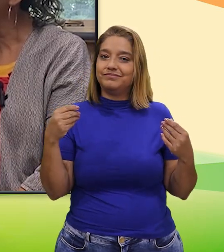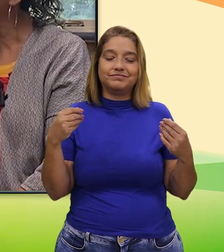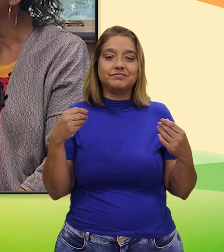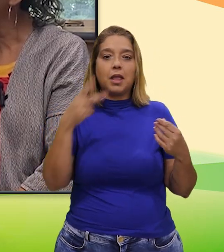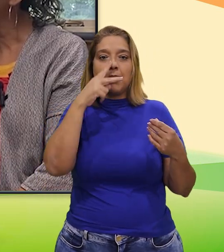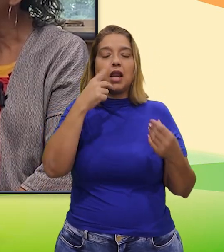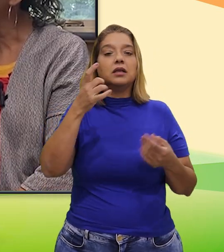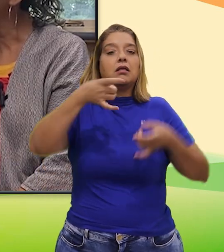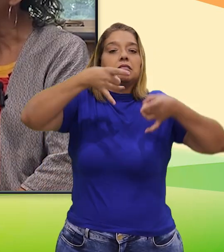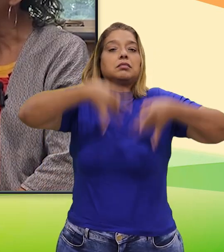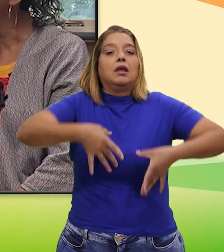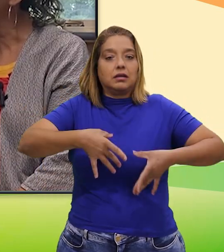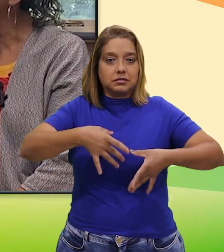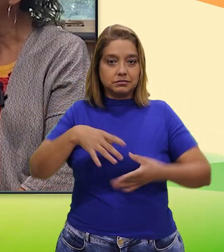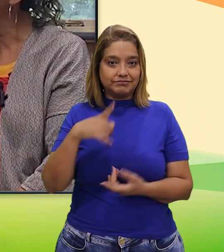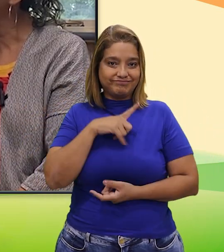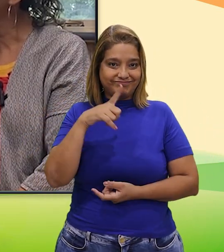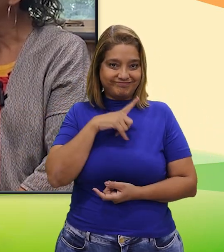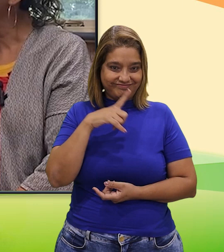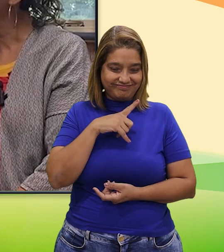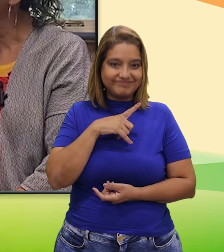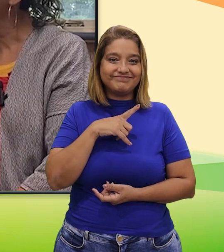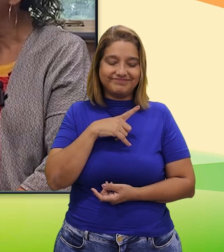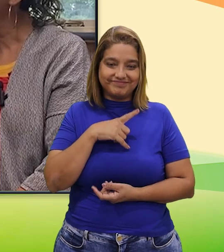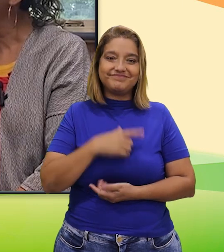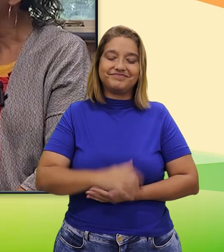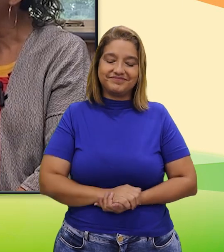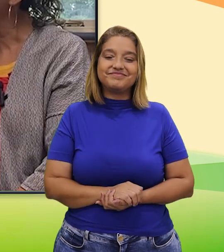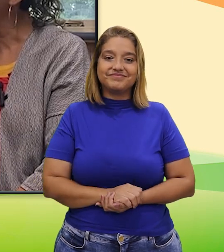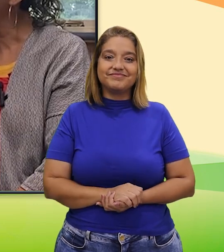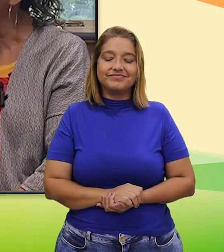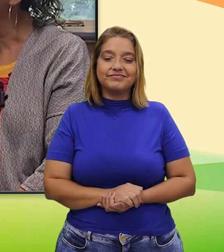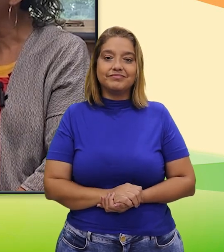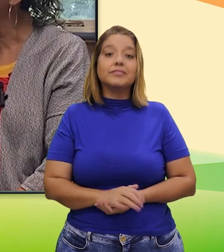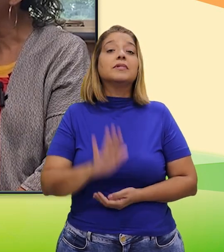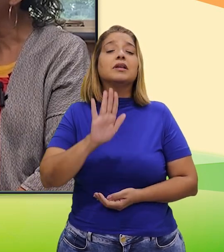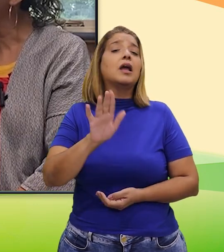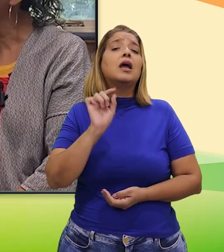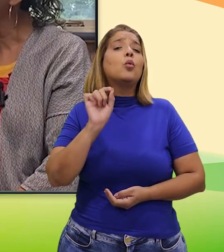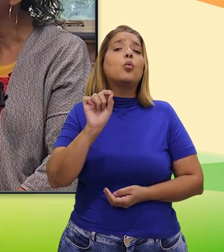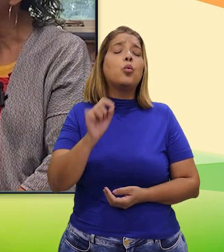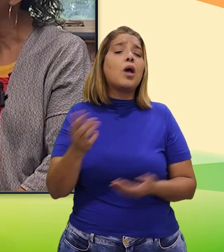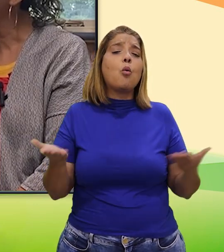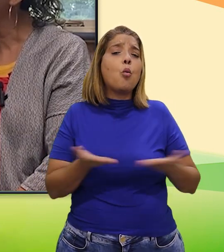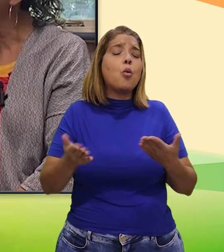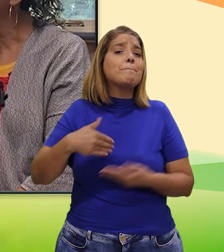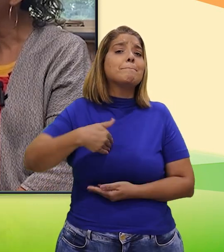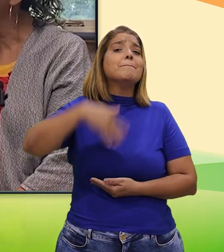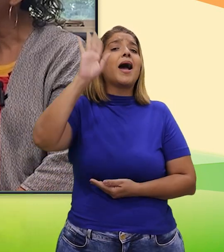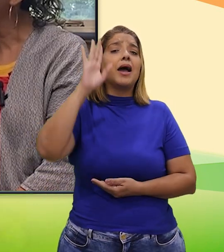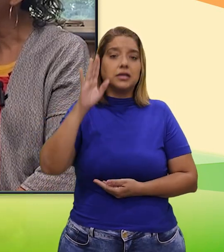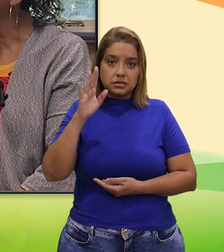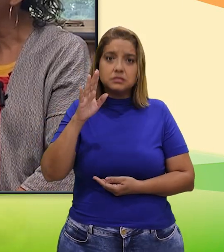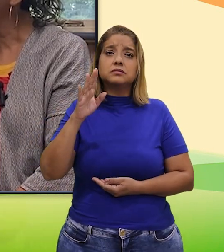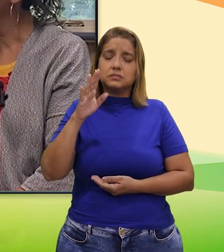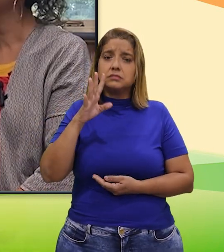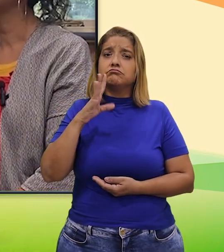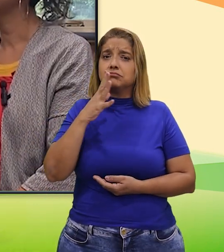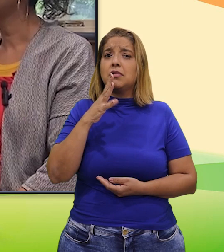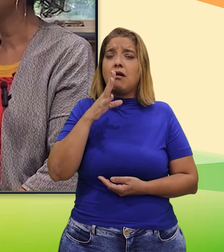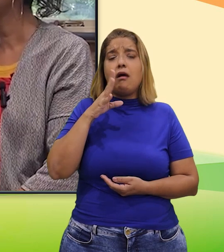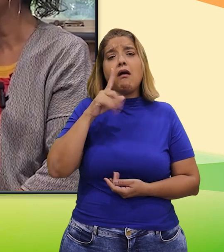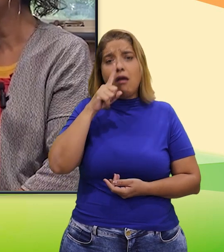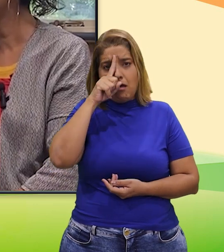e não é degradado. Ele se deposita no estômago dos animais. O que ficou agora